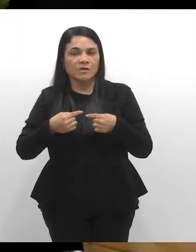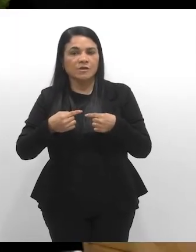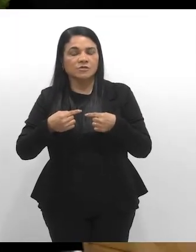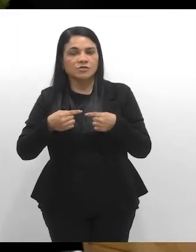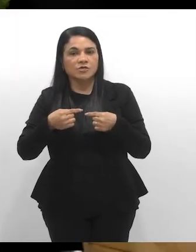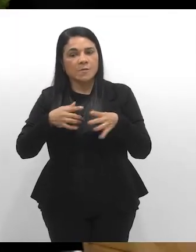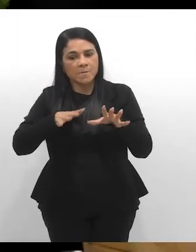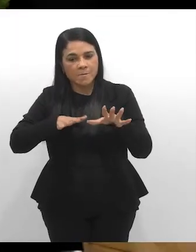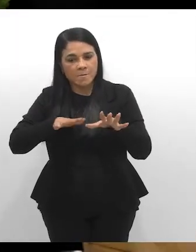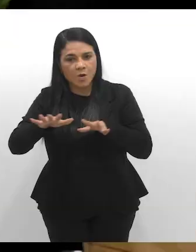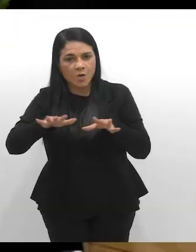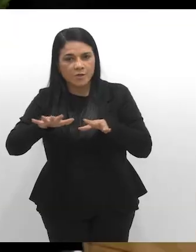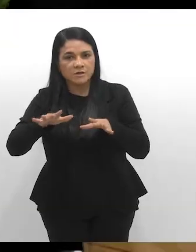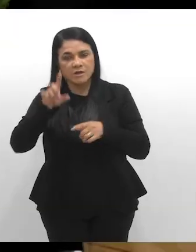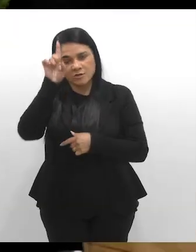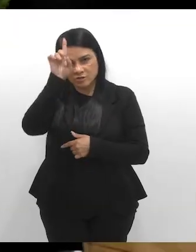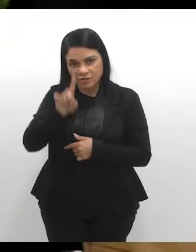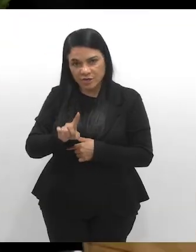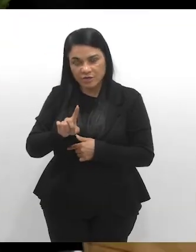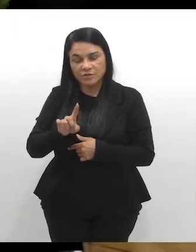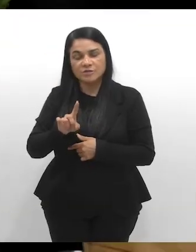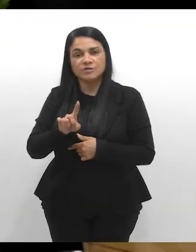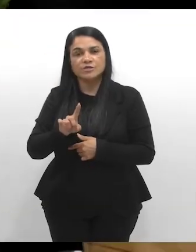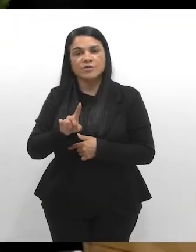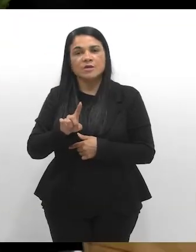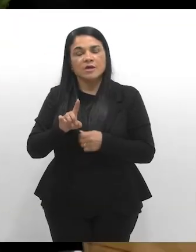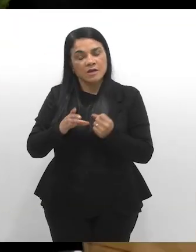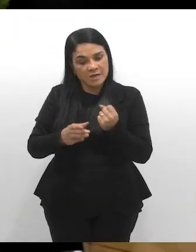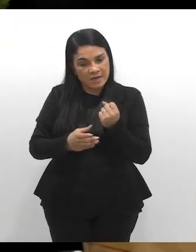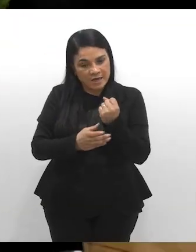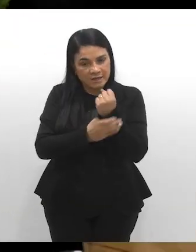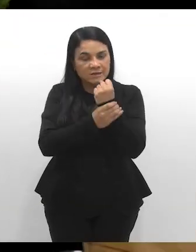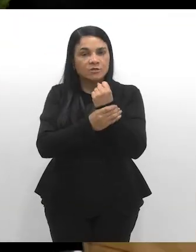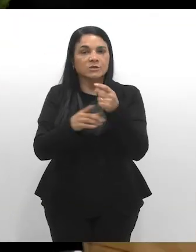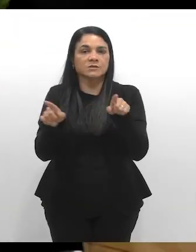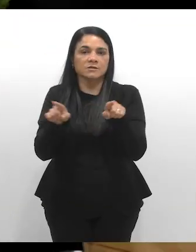para nós, né, no sentido de mobilizar esses direitos, fazer